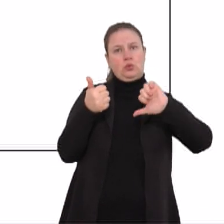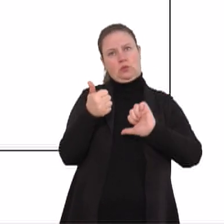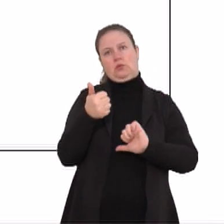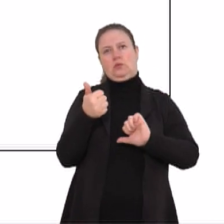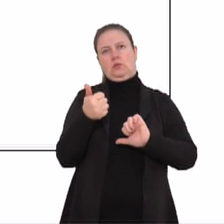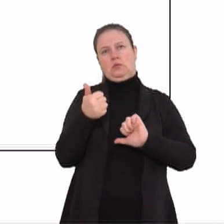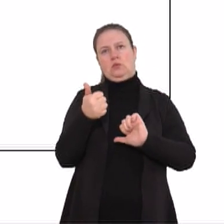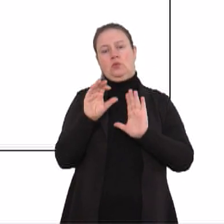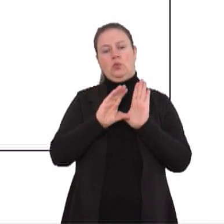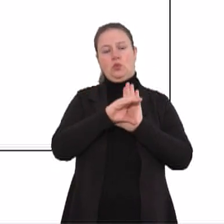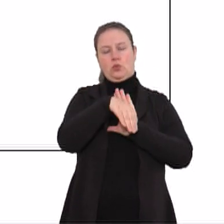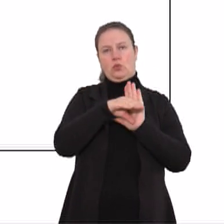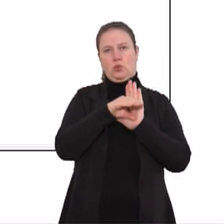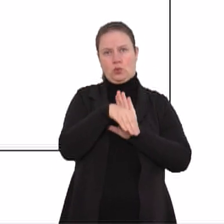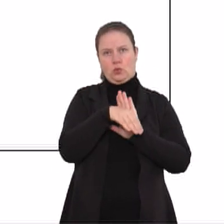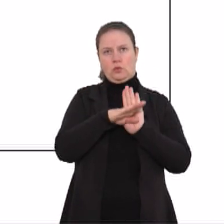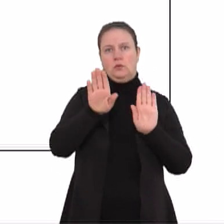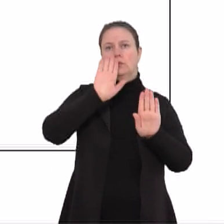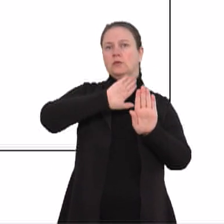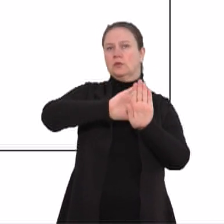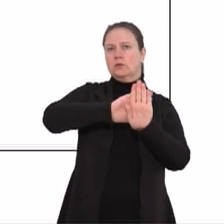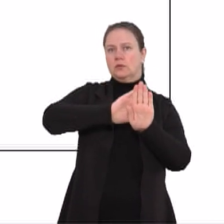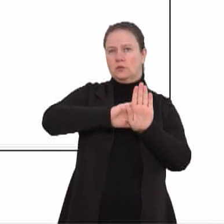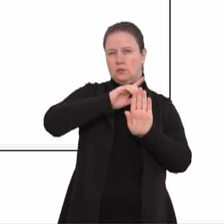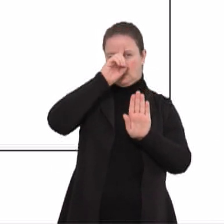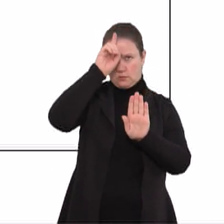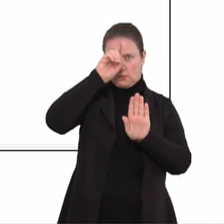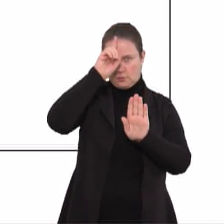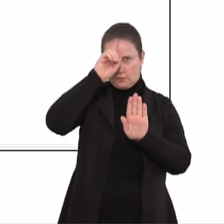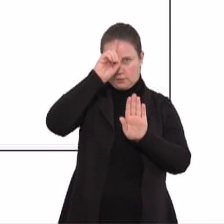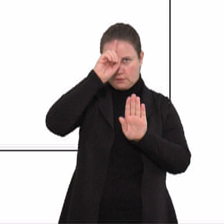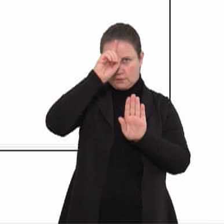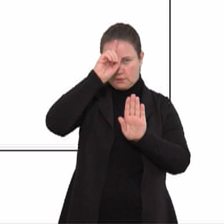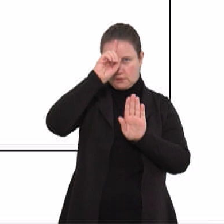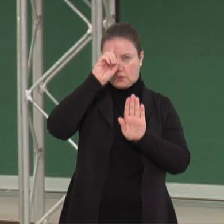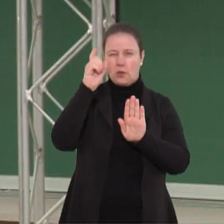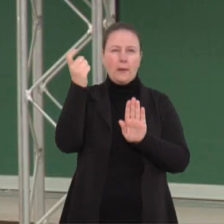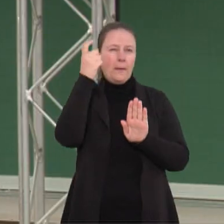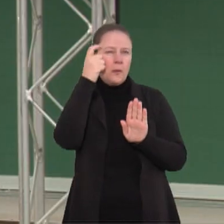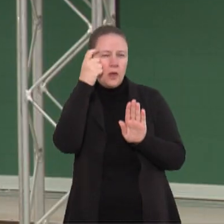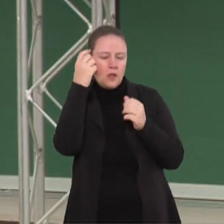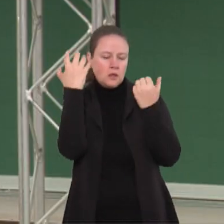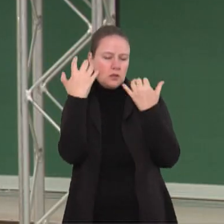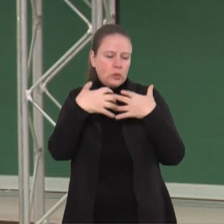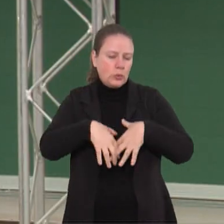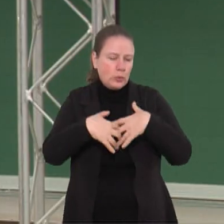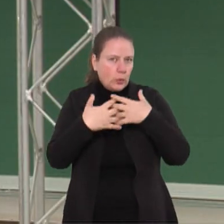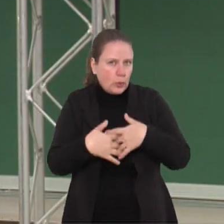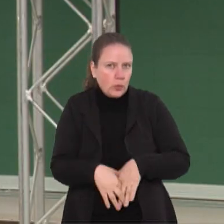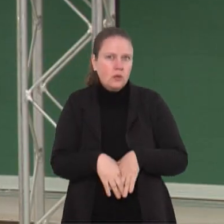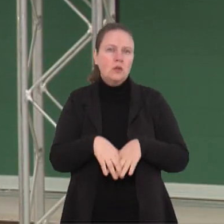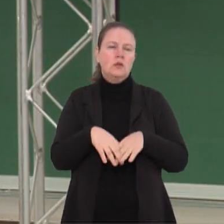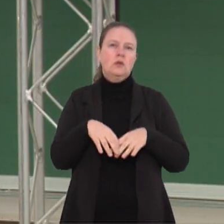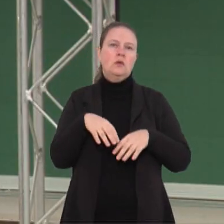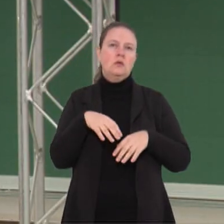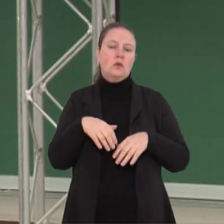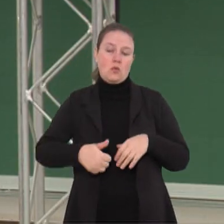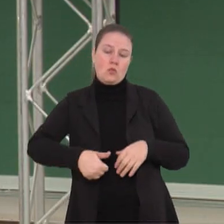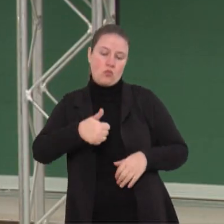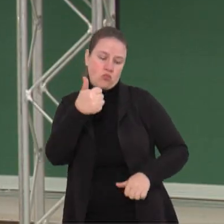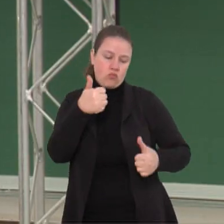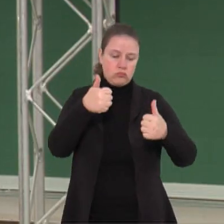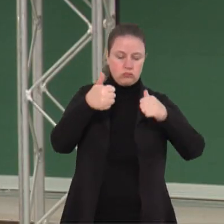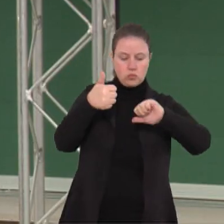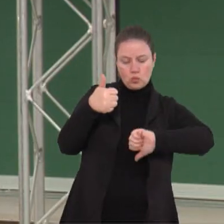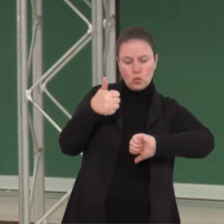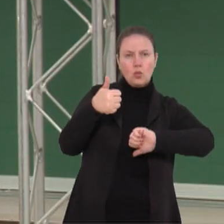negativo do conceito de ideologia. Então pense um pouquinho sobre isso, sobre positivo e negativo.